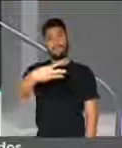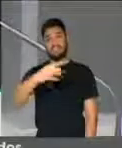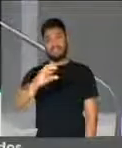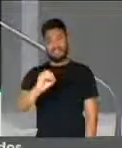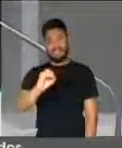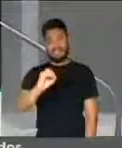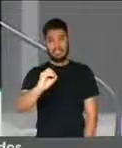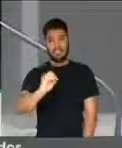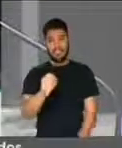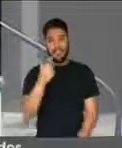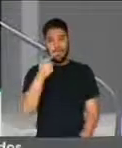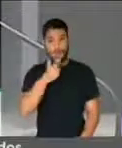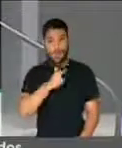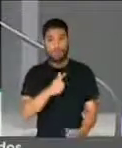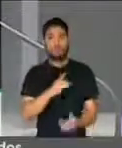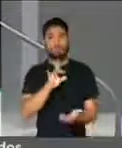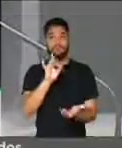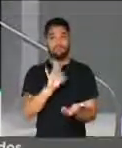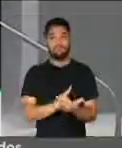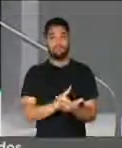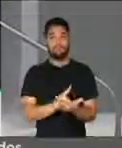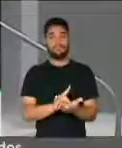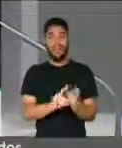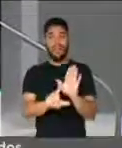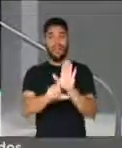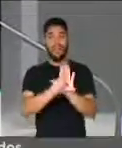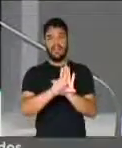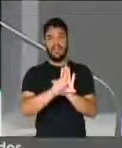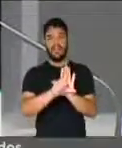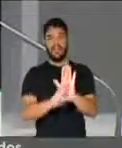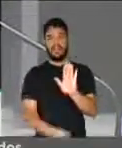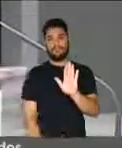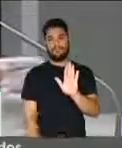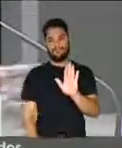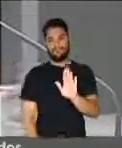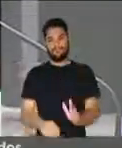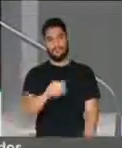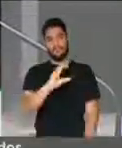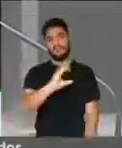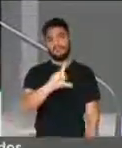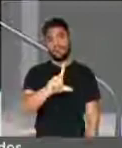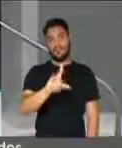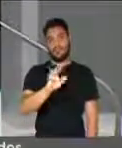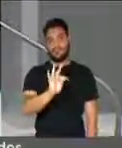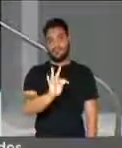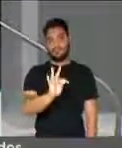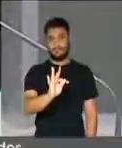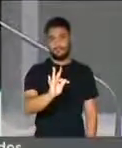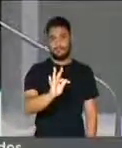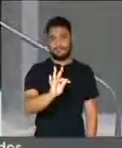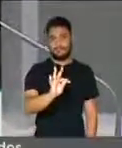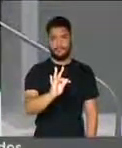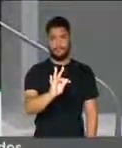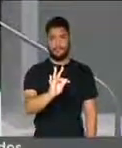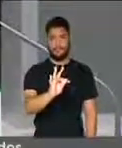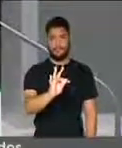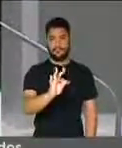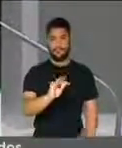século passado, a sua legislação. Nós acabamos de